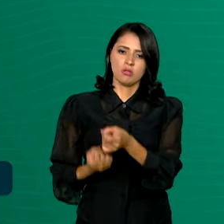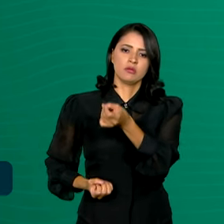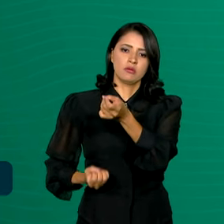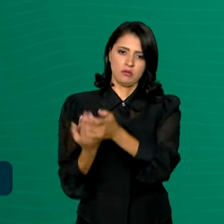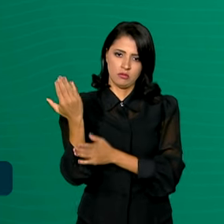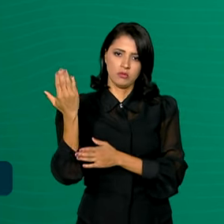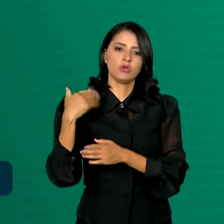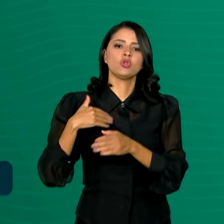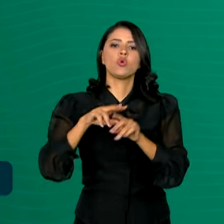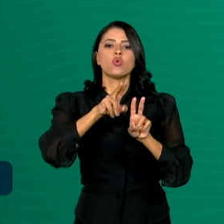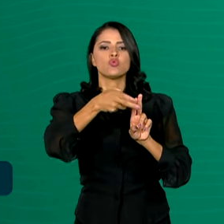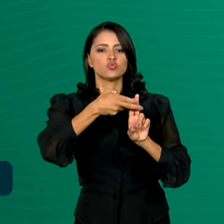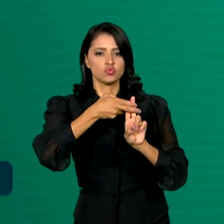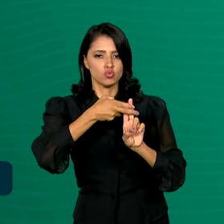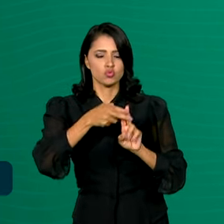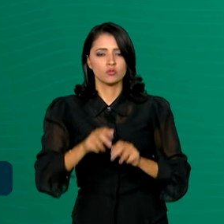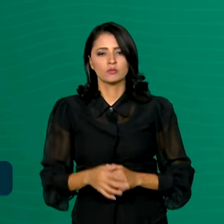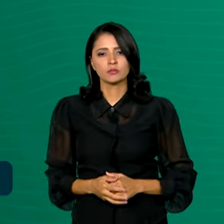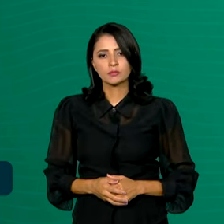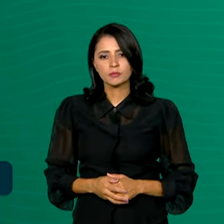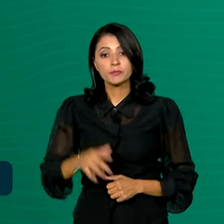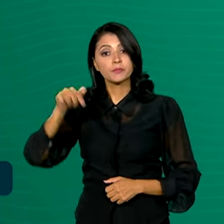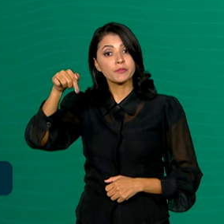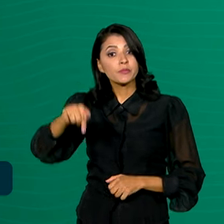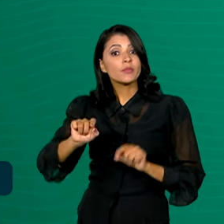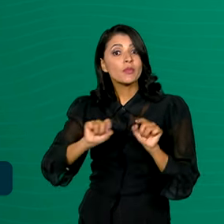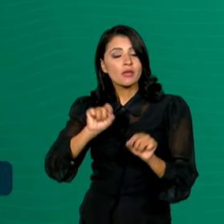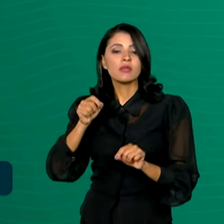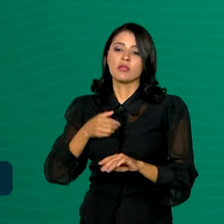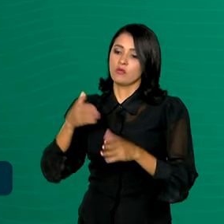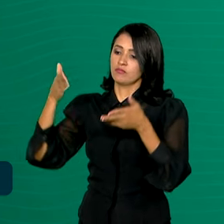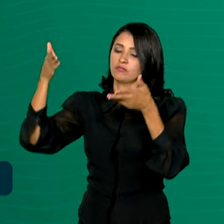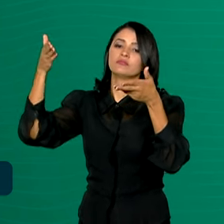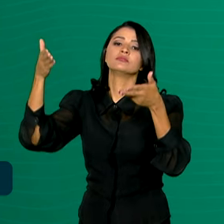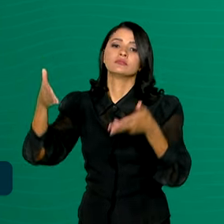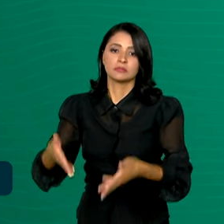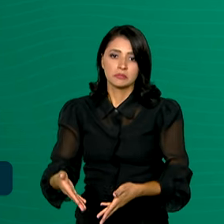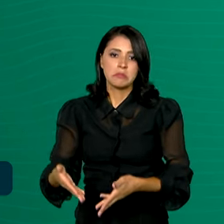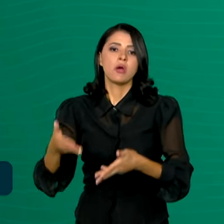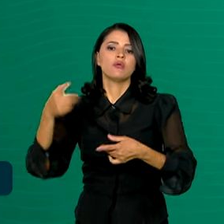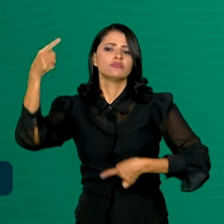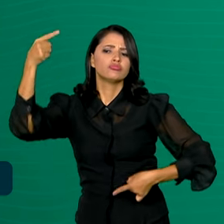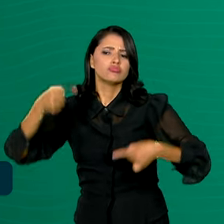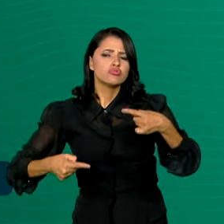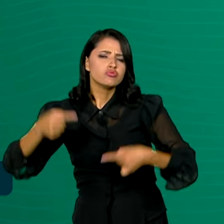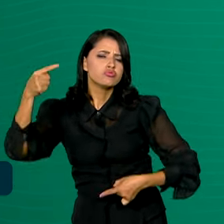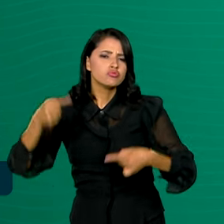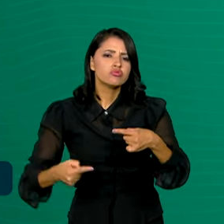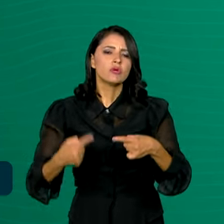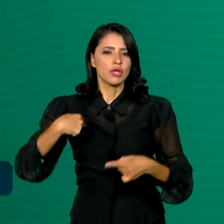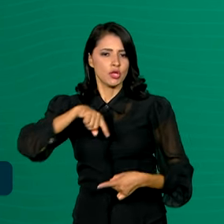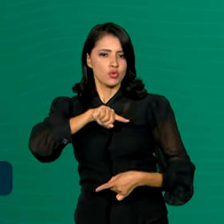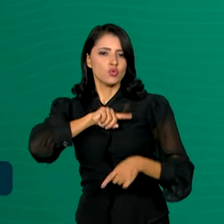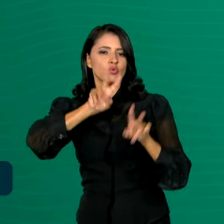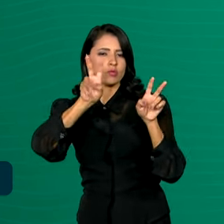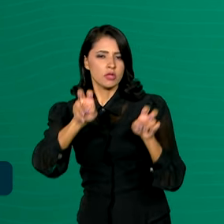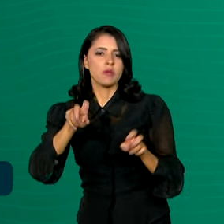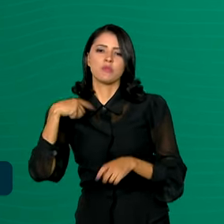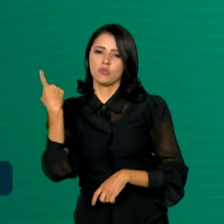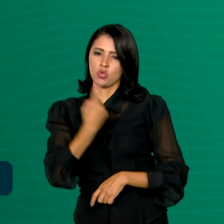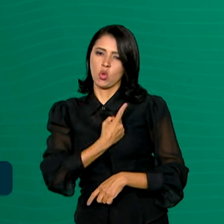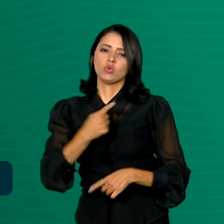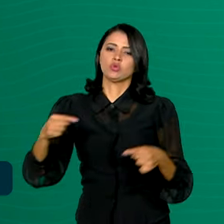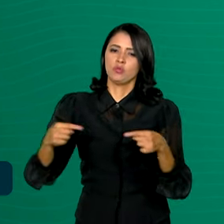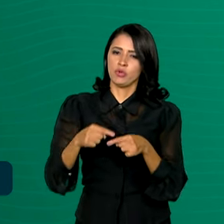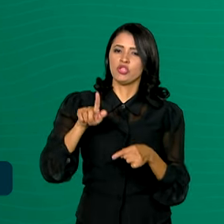do Sistema Único de Saúde. Aqui estarei participando de discussões da nossa pauta do